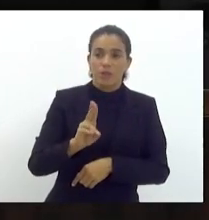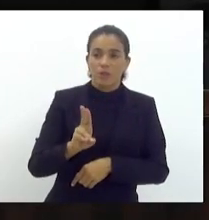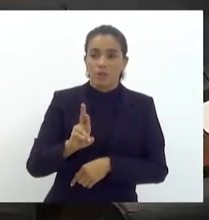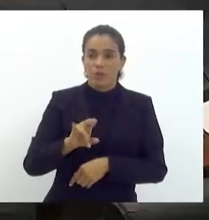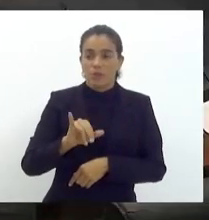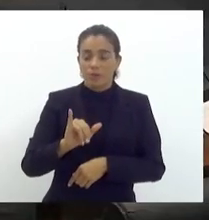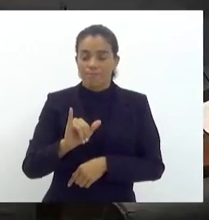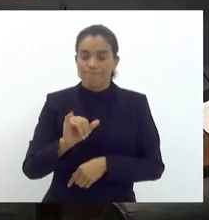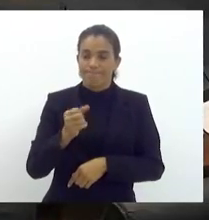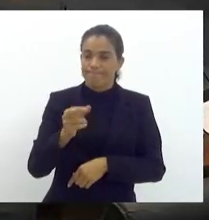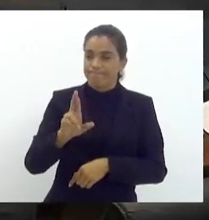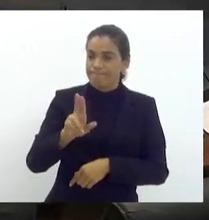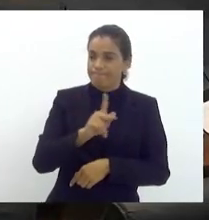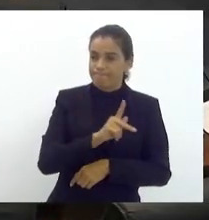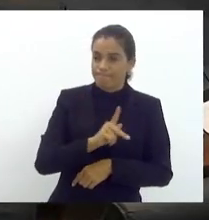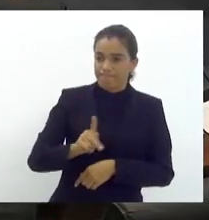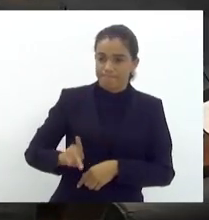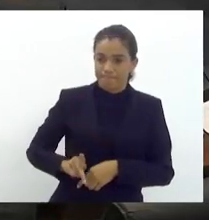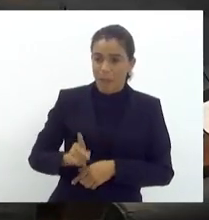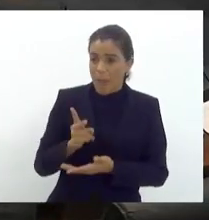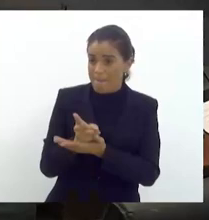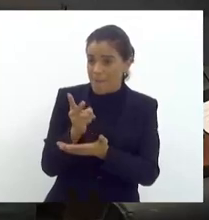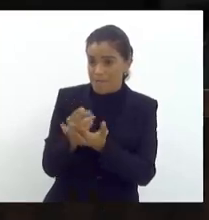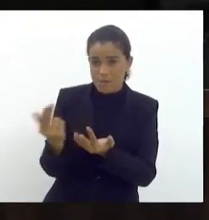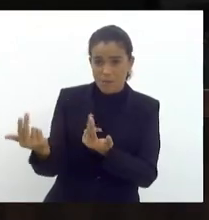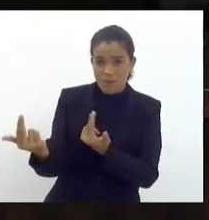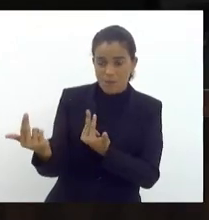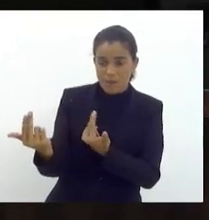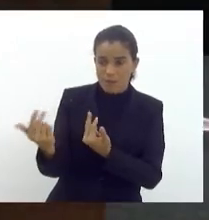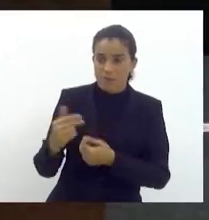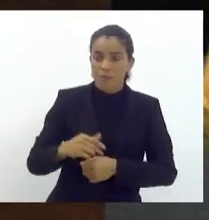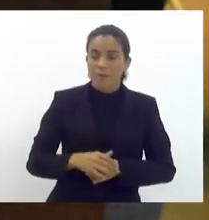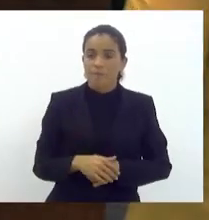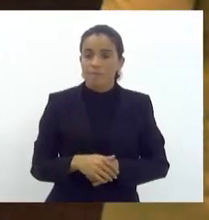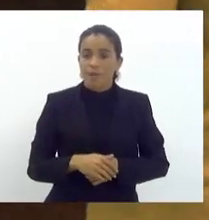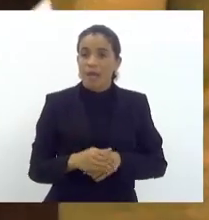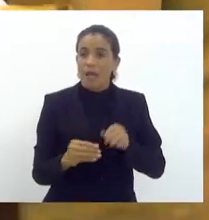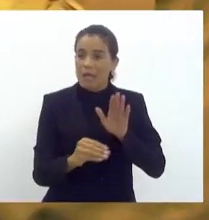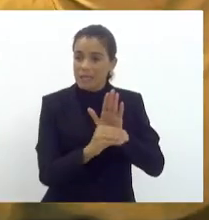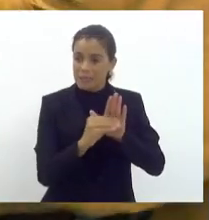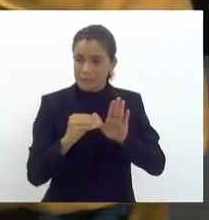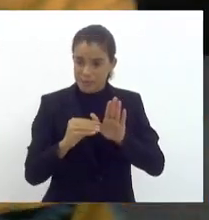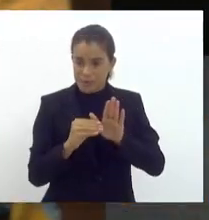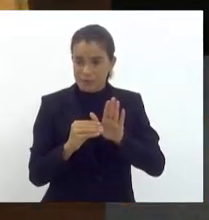senhor presidente são as mesmas Deputado Luiz Paulo por favor